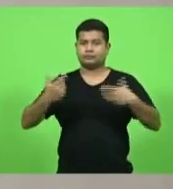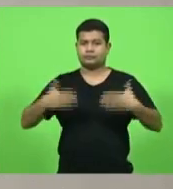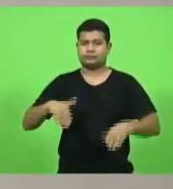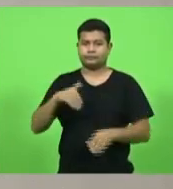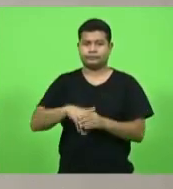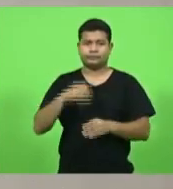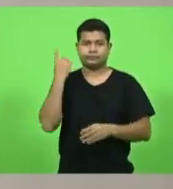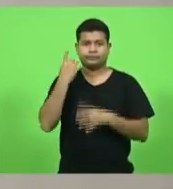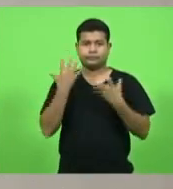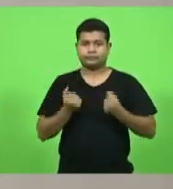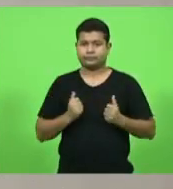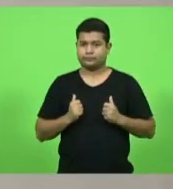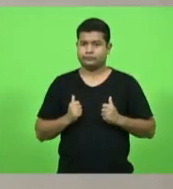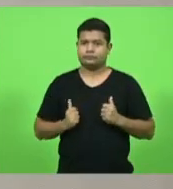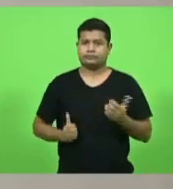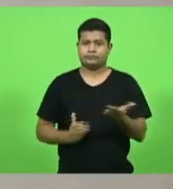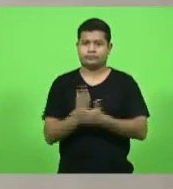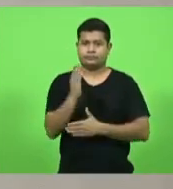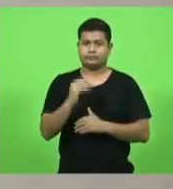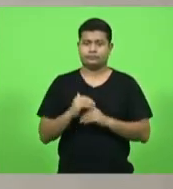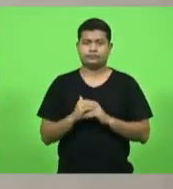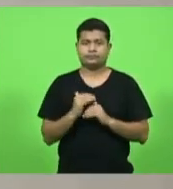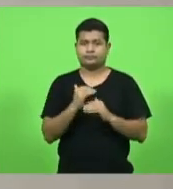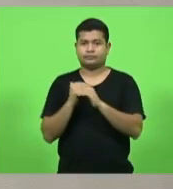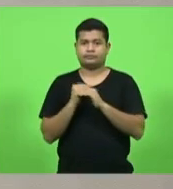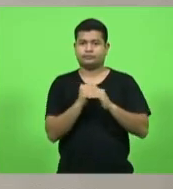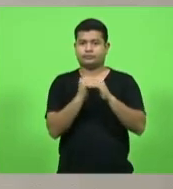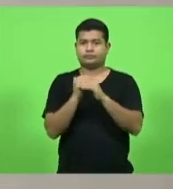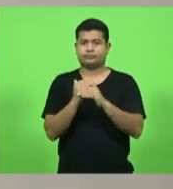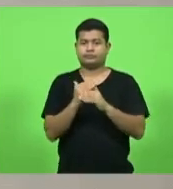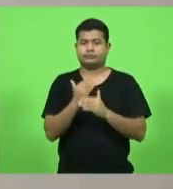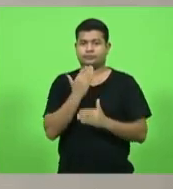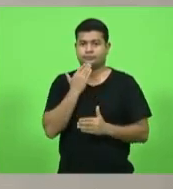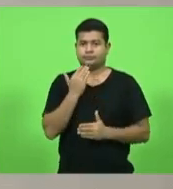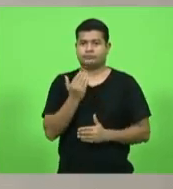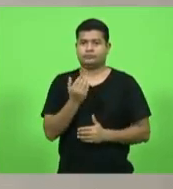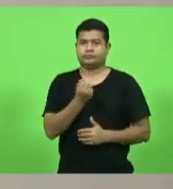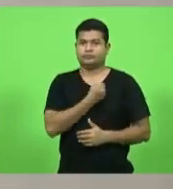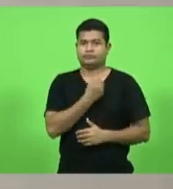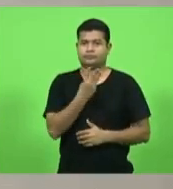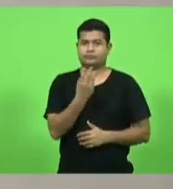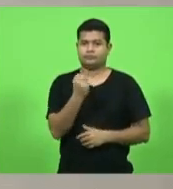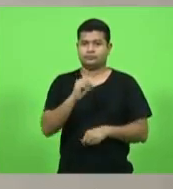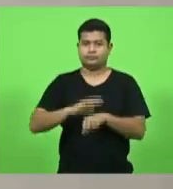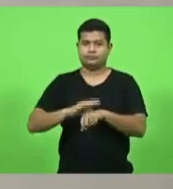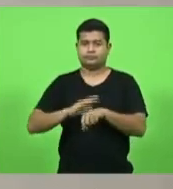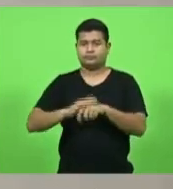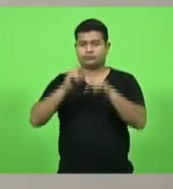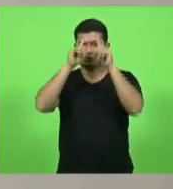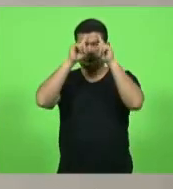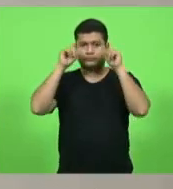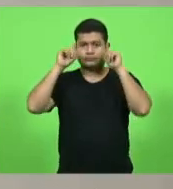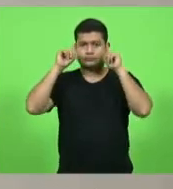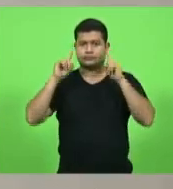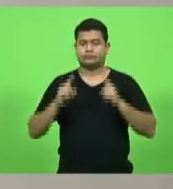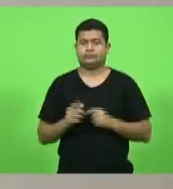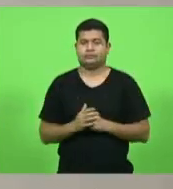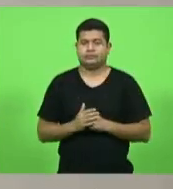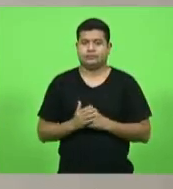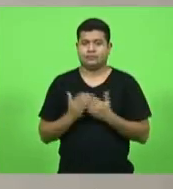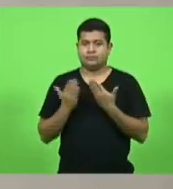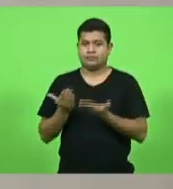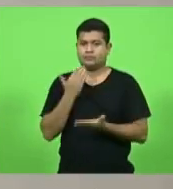que aprovam, permaneçam como se encontram. Aprovado por unanimidade. Pedido de informação 38, autor deputado Neudis Areta, solicitando ao secretário de